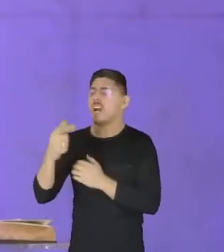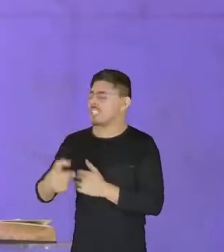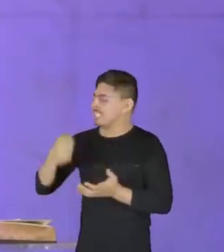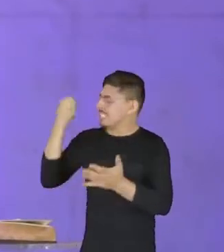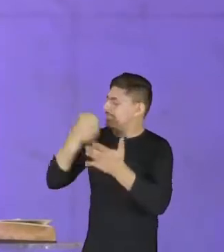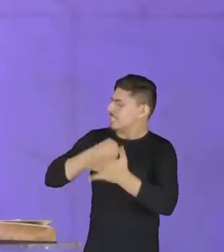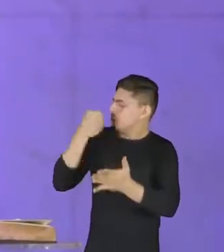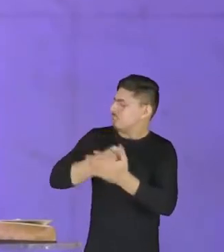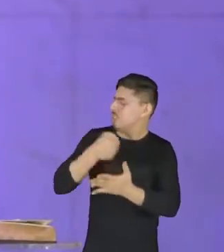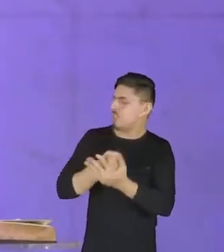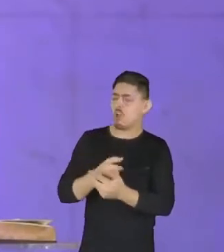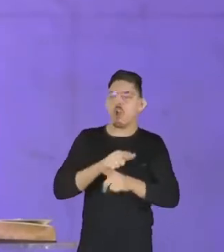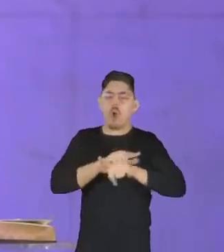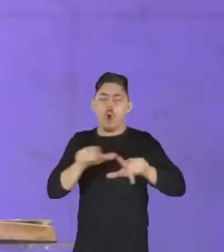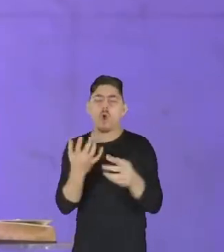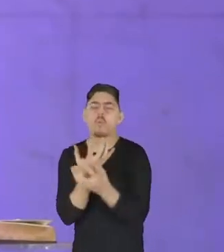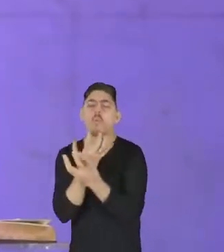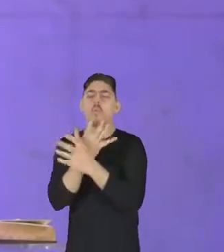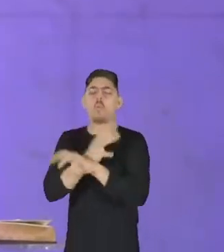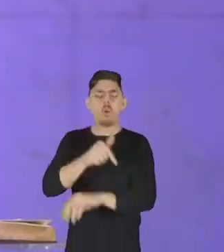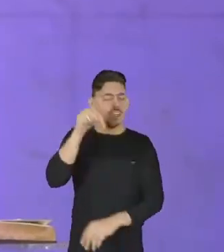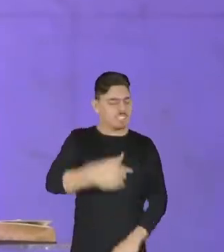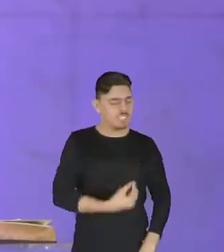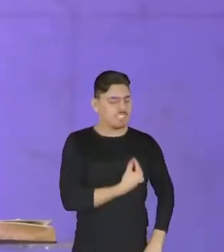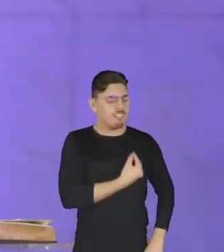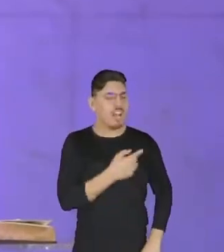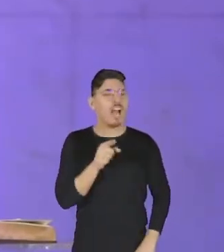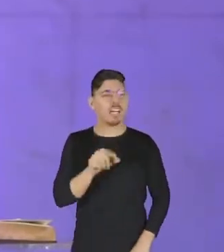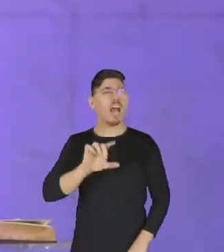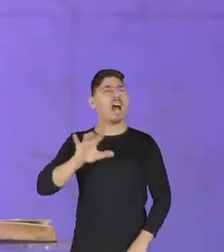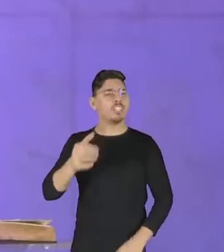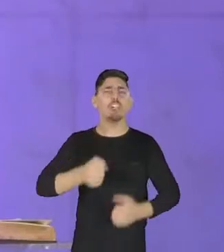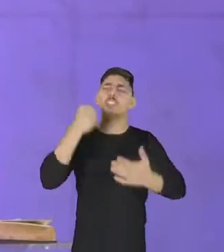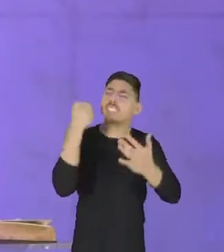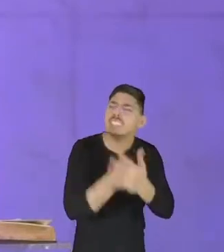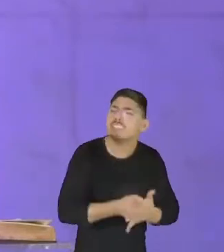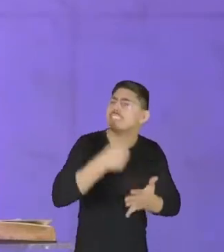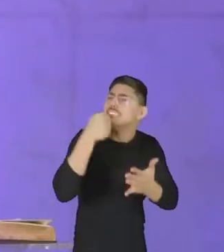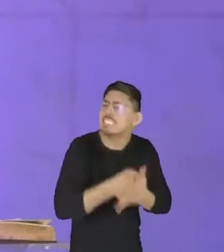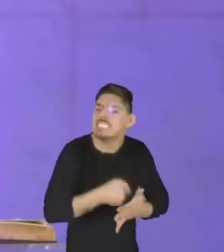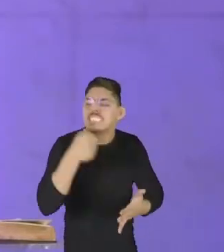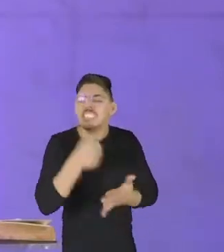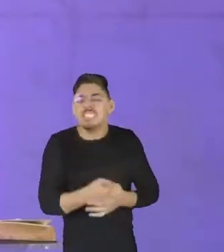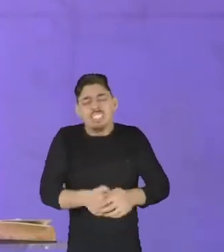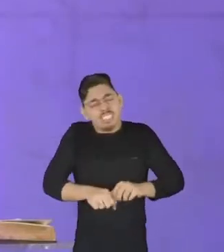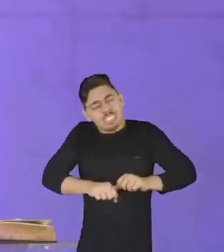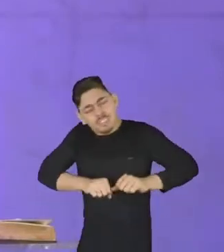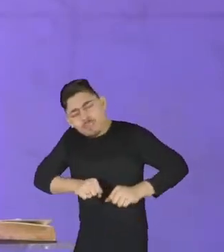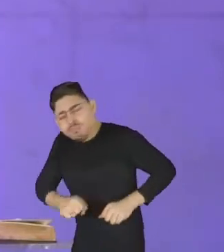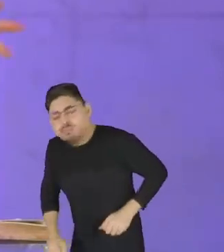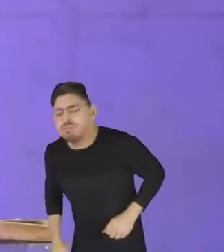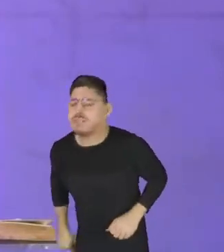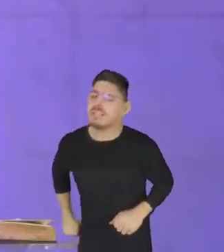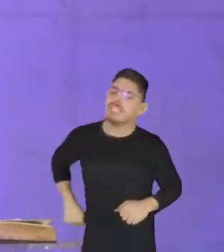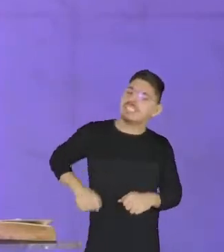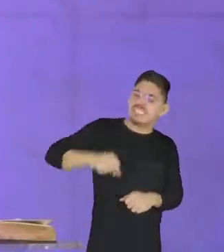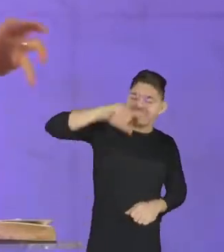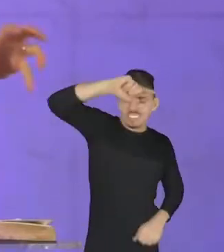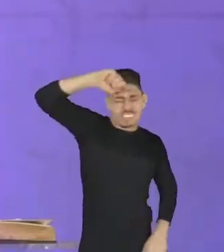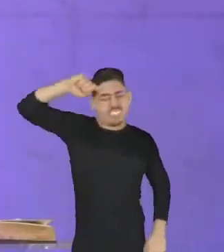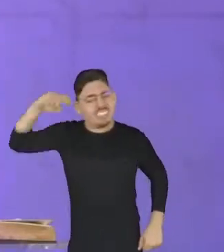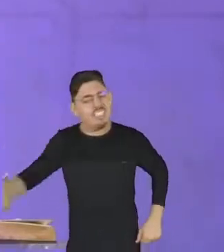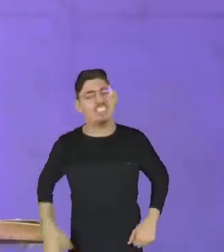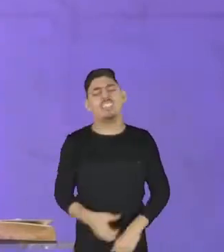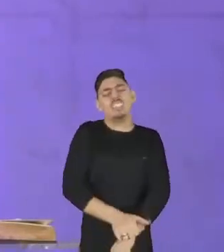dos desertos da nossa vida, nós vamos ali lutando, lutando, quase com a roda quadrada que não caminha